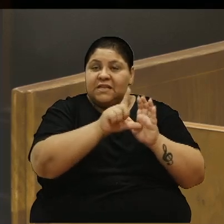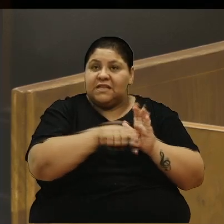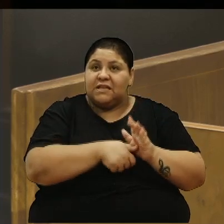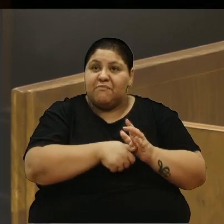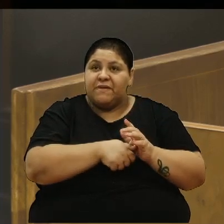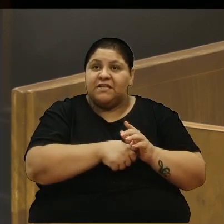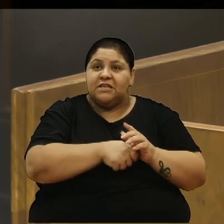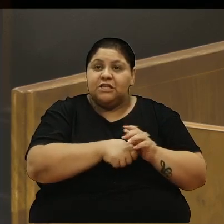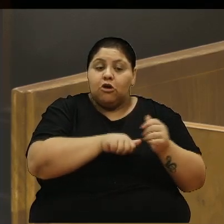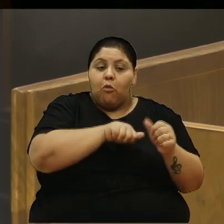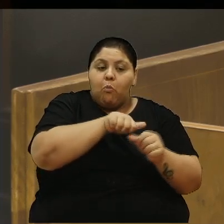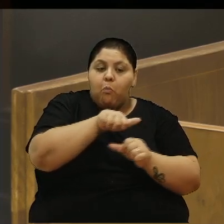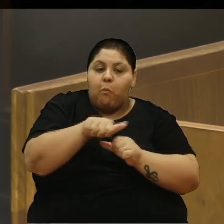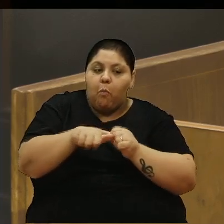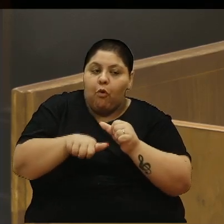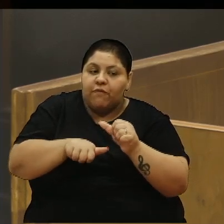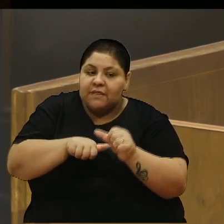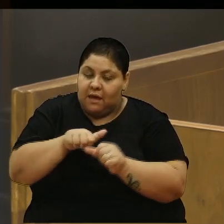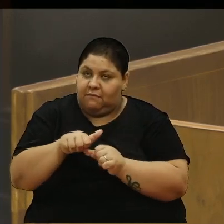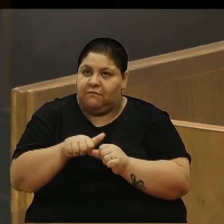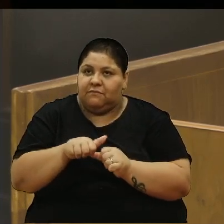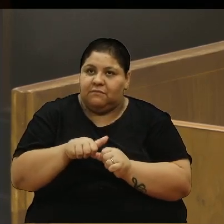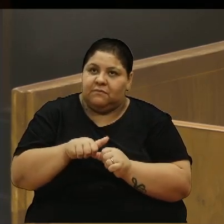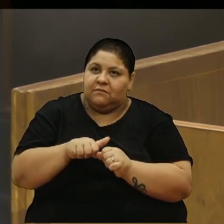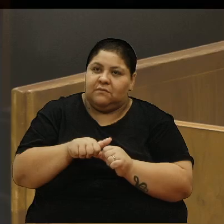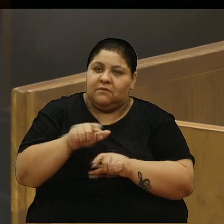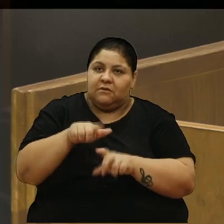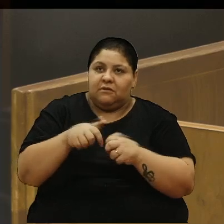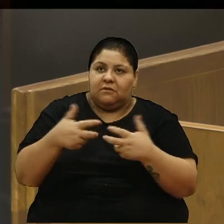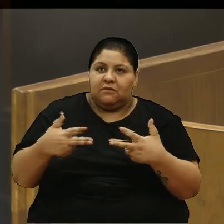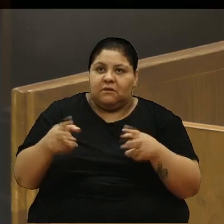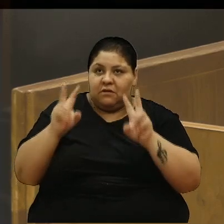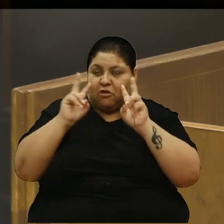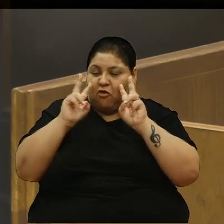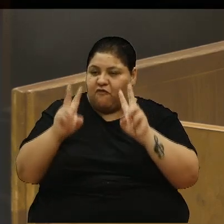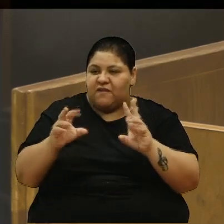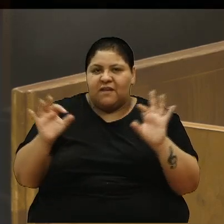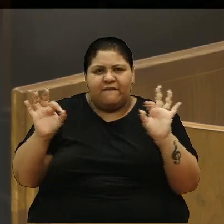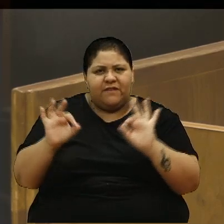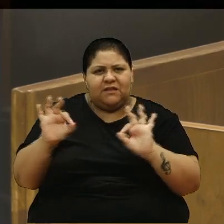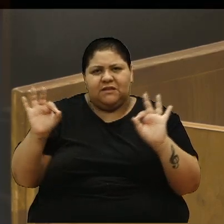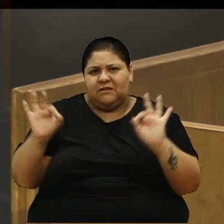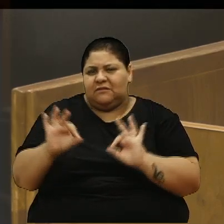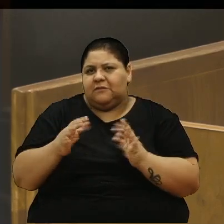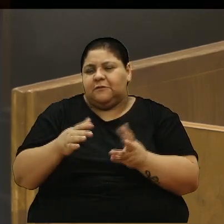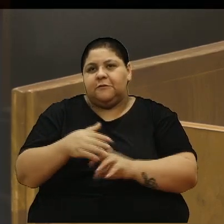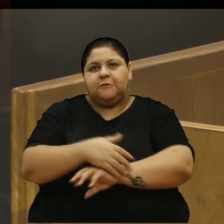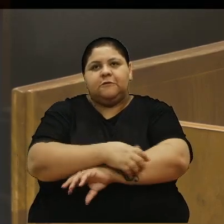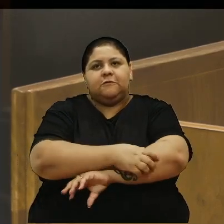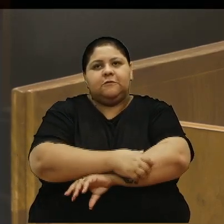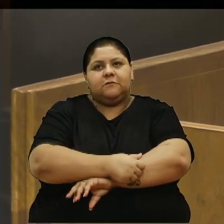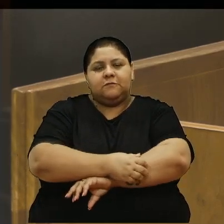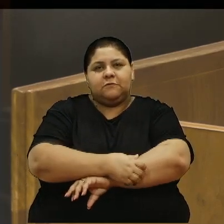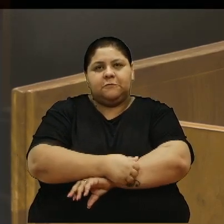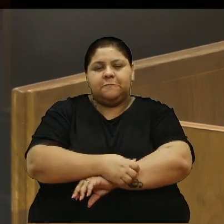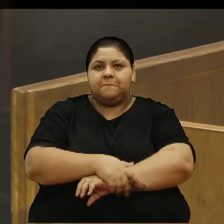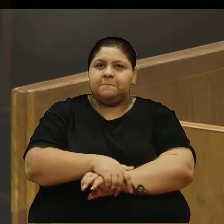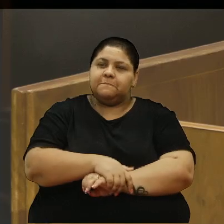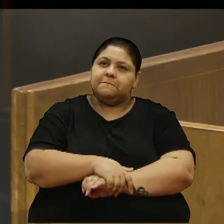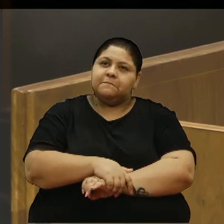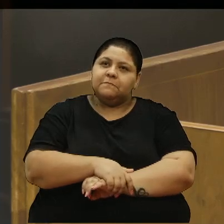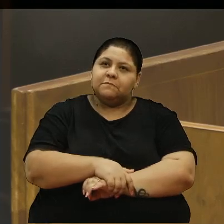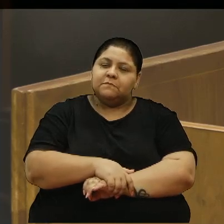essas cartelas em um material que eu vi lá que é fantástico. Uma parte, vereador. No momento oportuno,